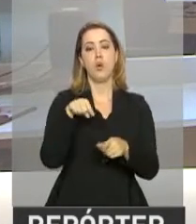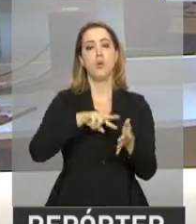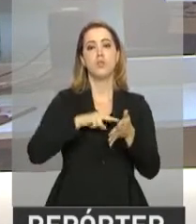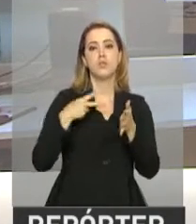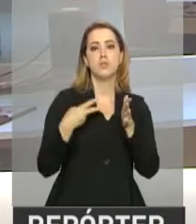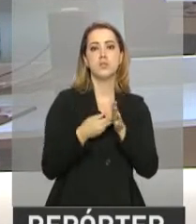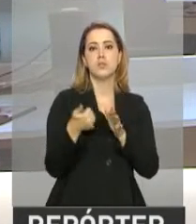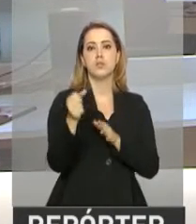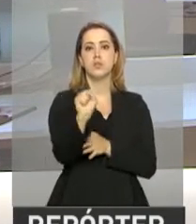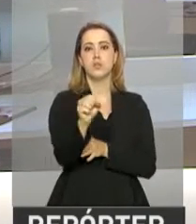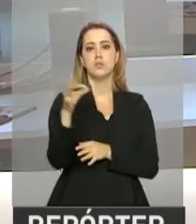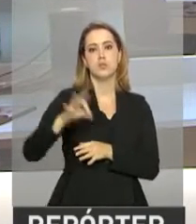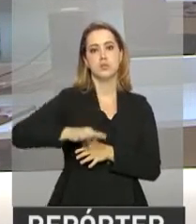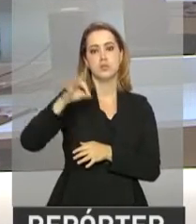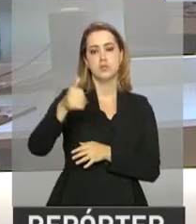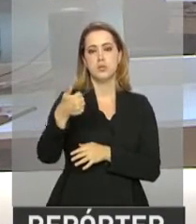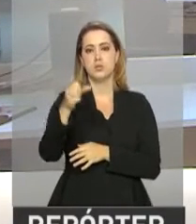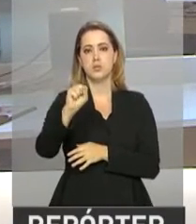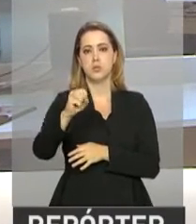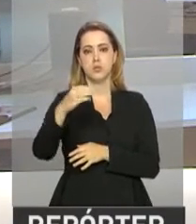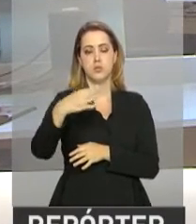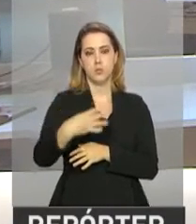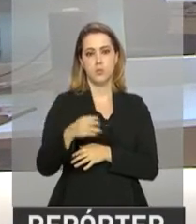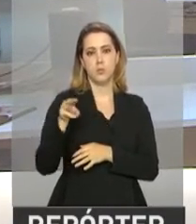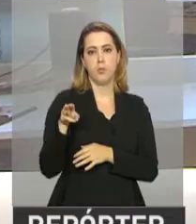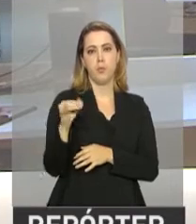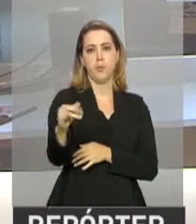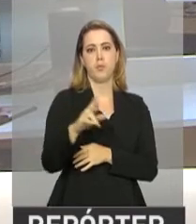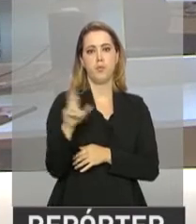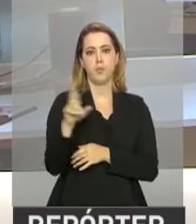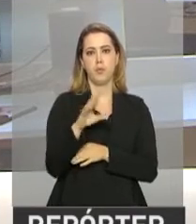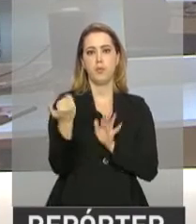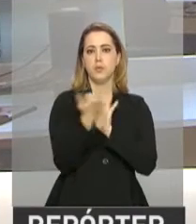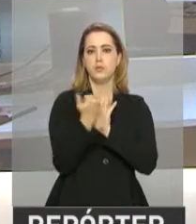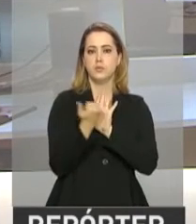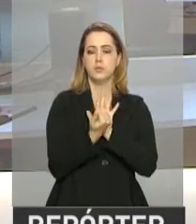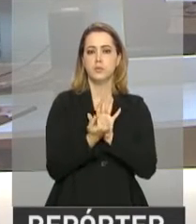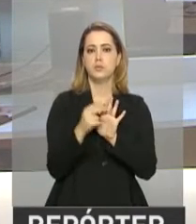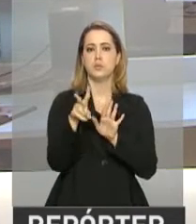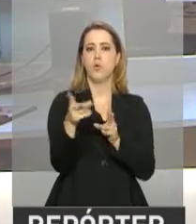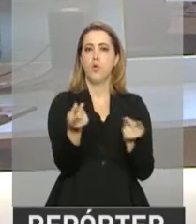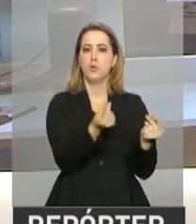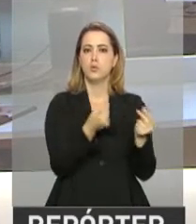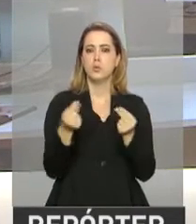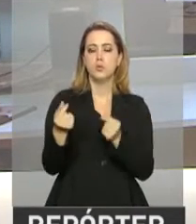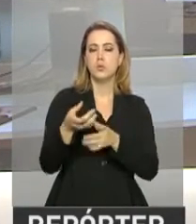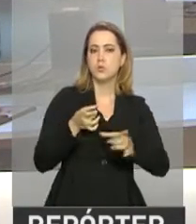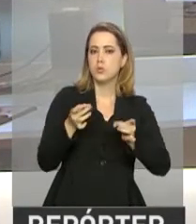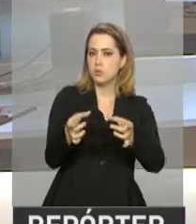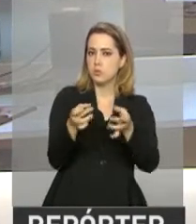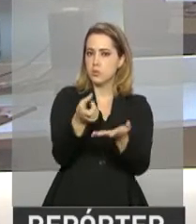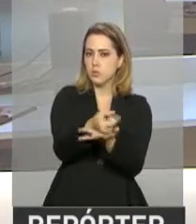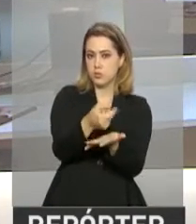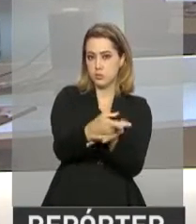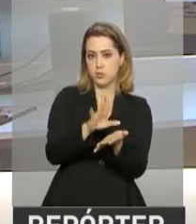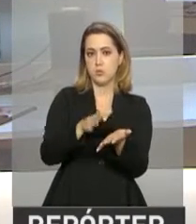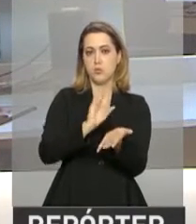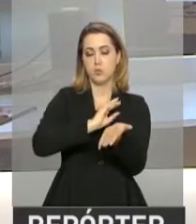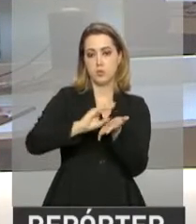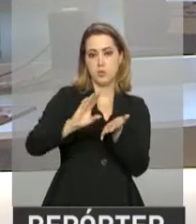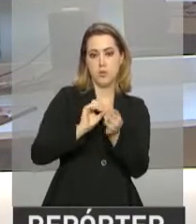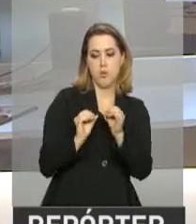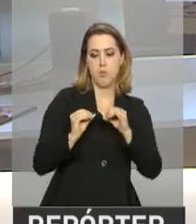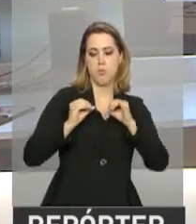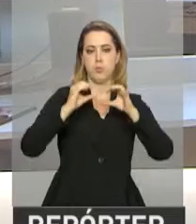representa 18% dos 184 bilhões de reais programados os valores para comercialização investimentos foram os que